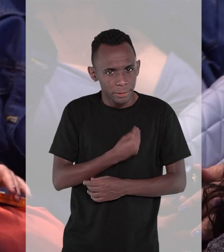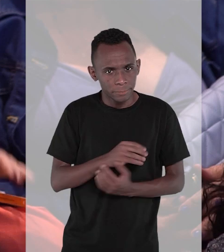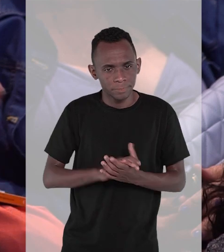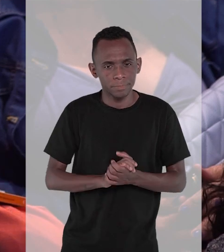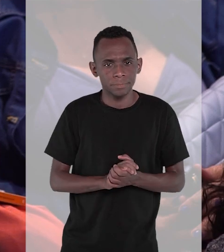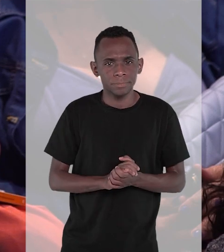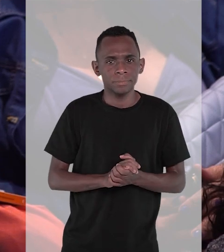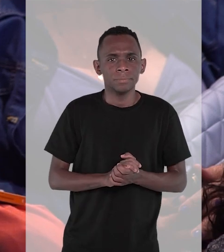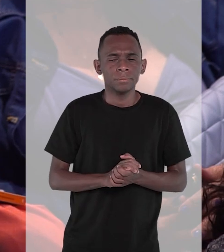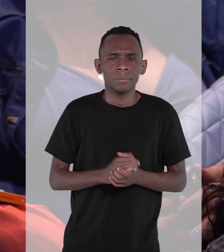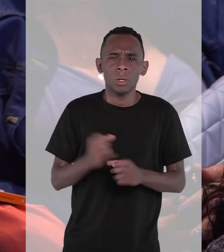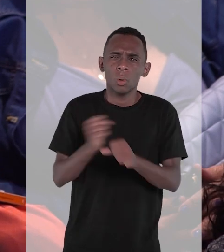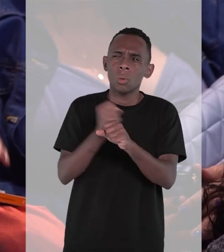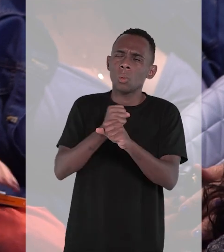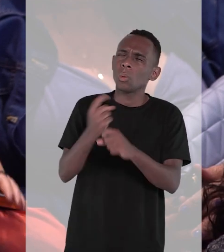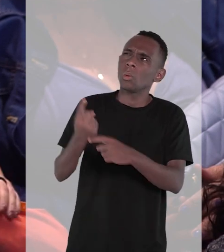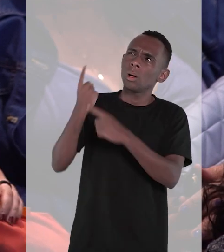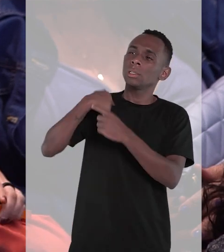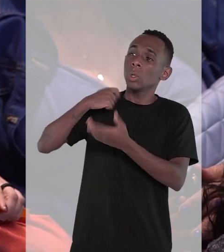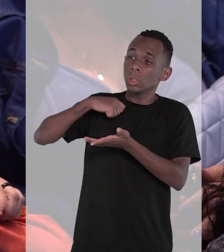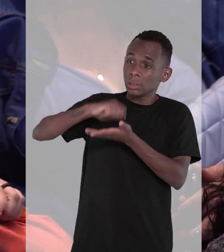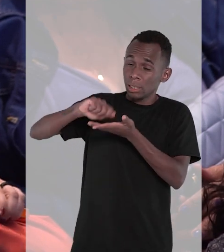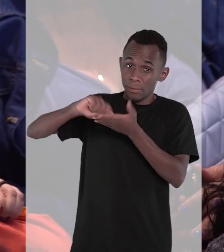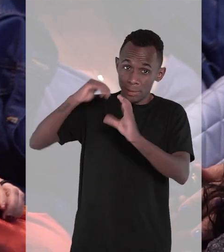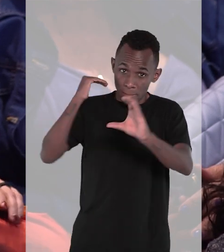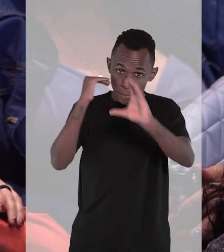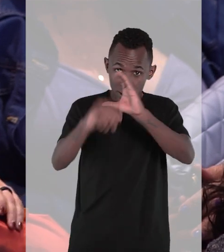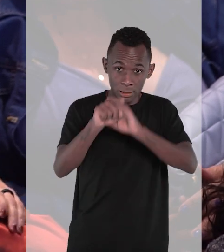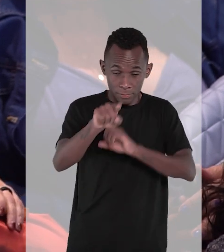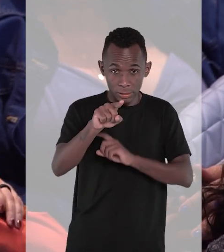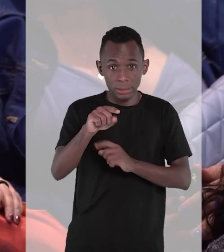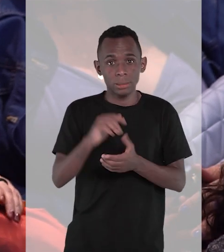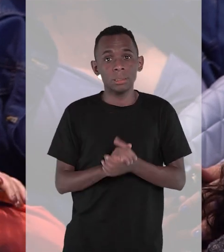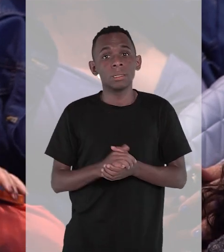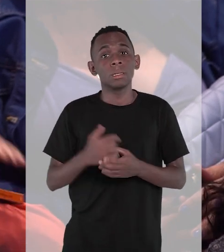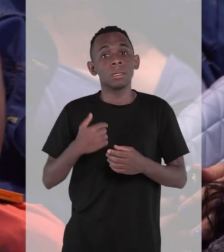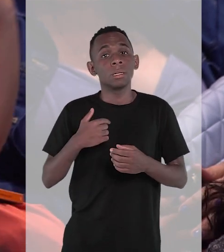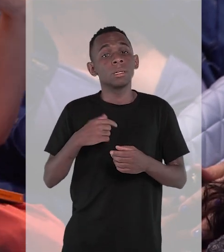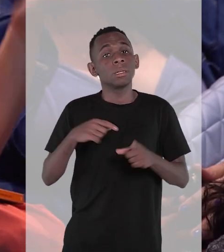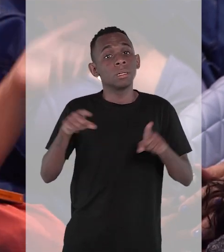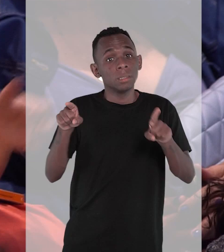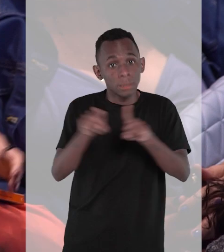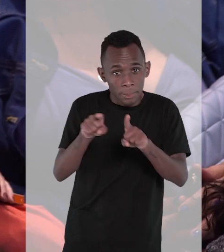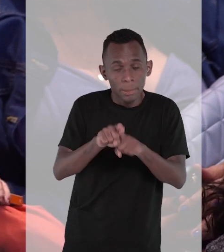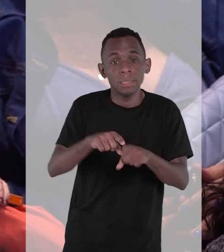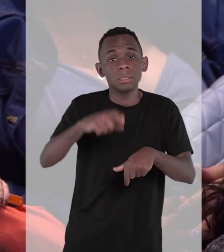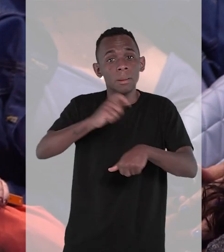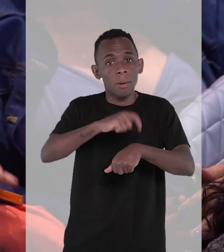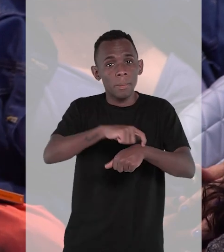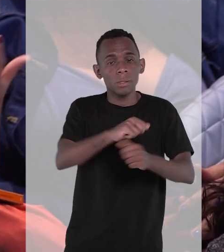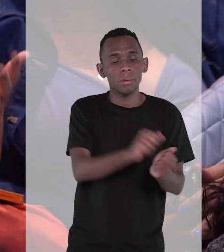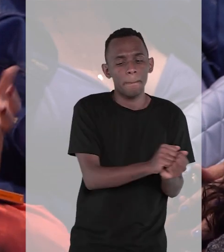alguns anos, eu escrevi uma vez para você, dizendo que, também sobre o seu